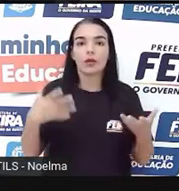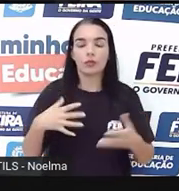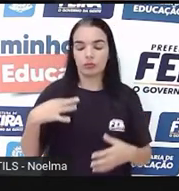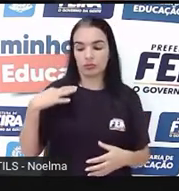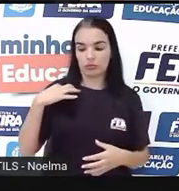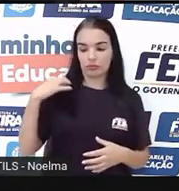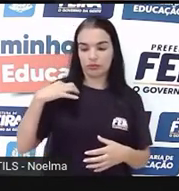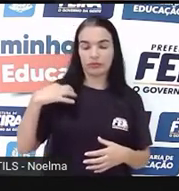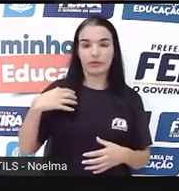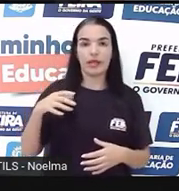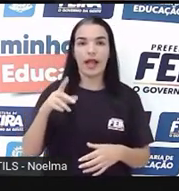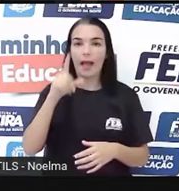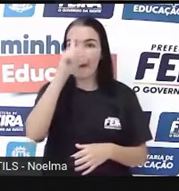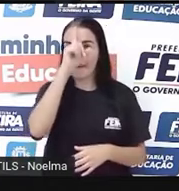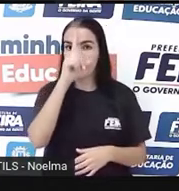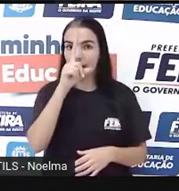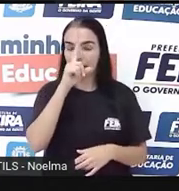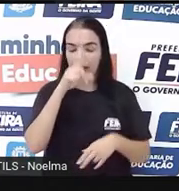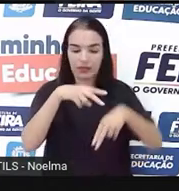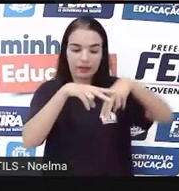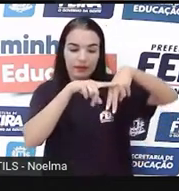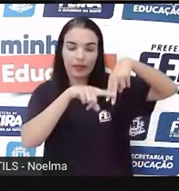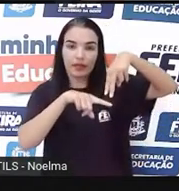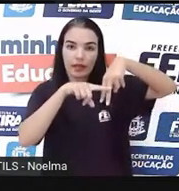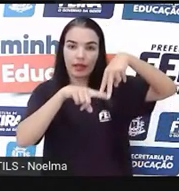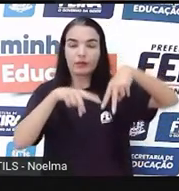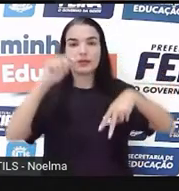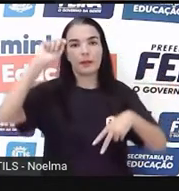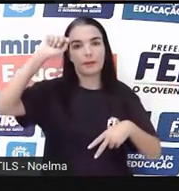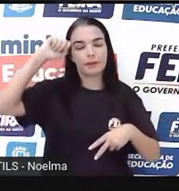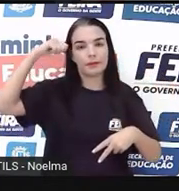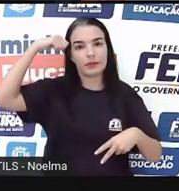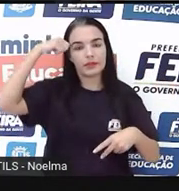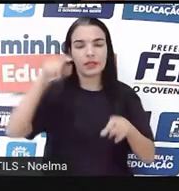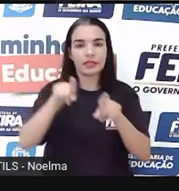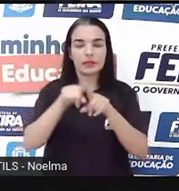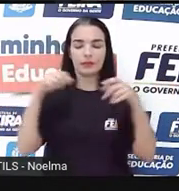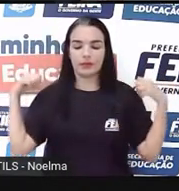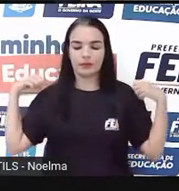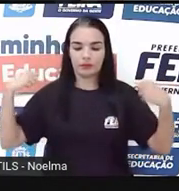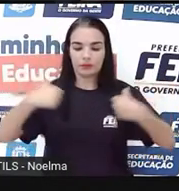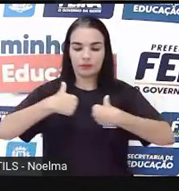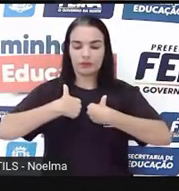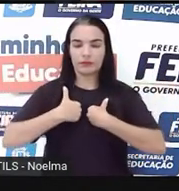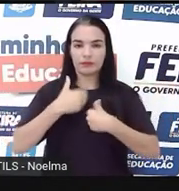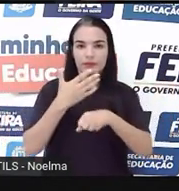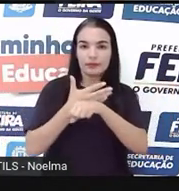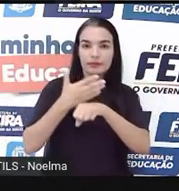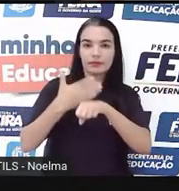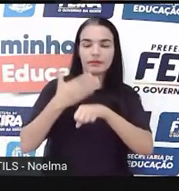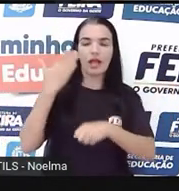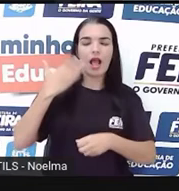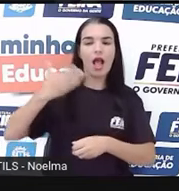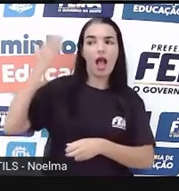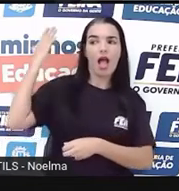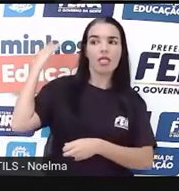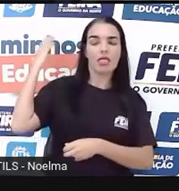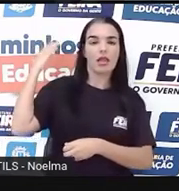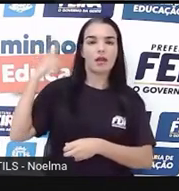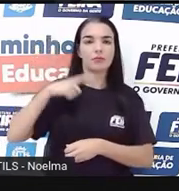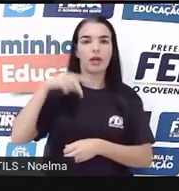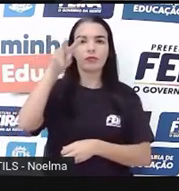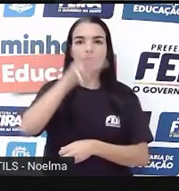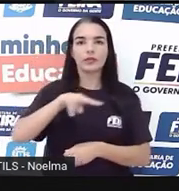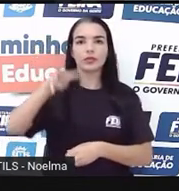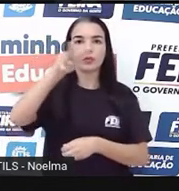camiseta amarela com calças pretas e, além disso, guarda-pó branco. Atrás de mim, vocês podem